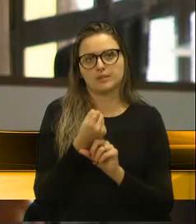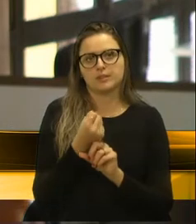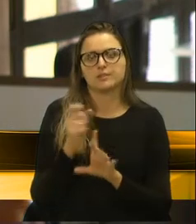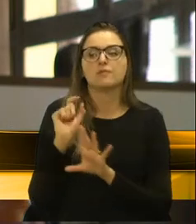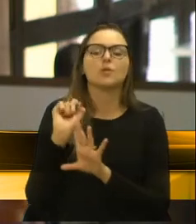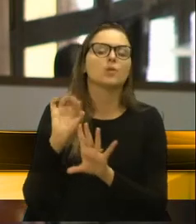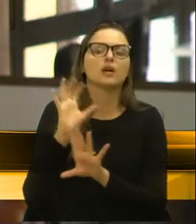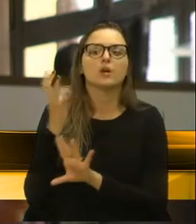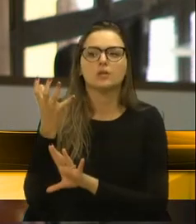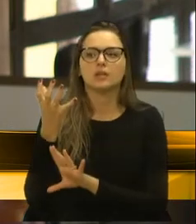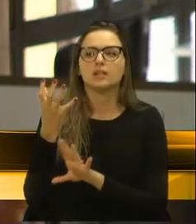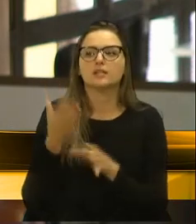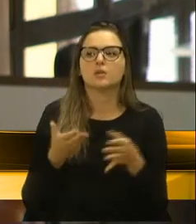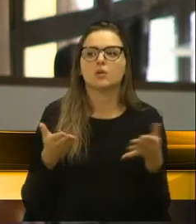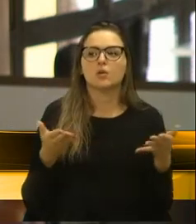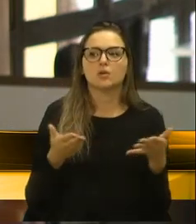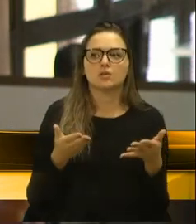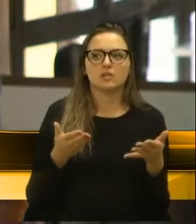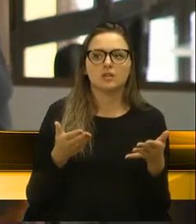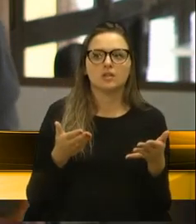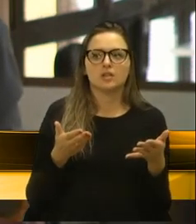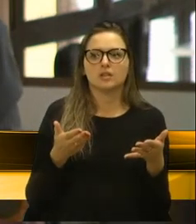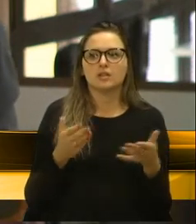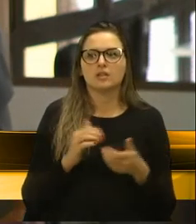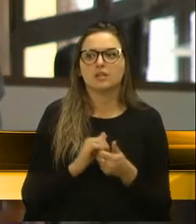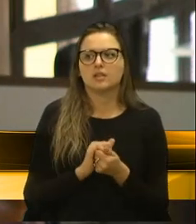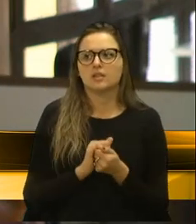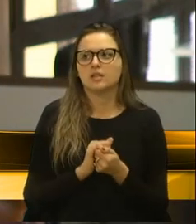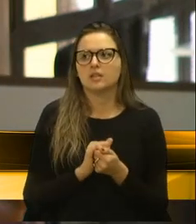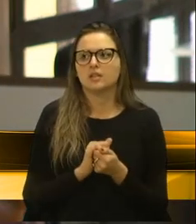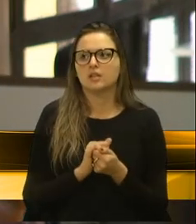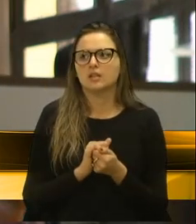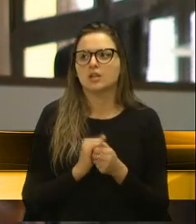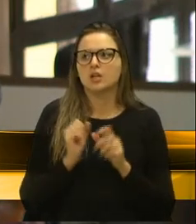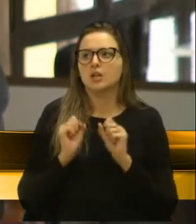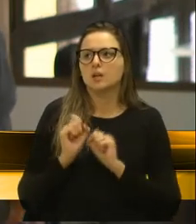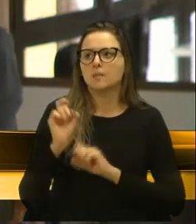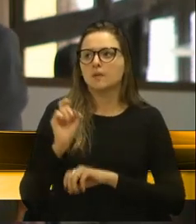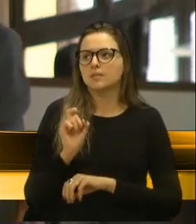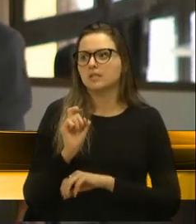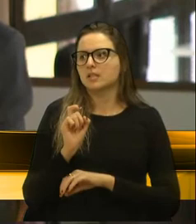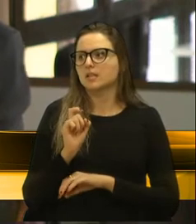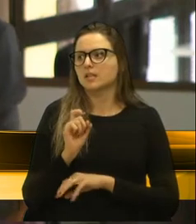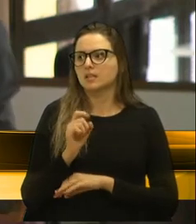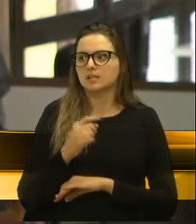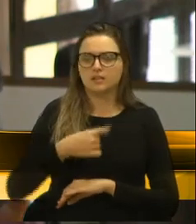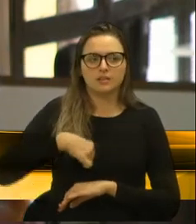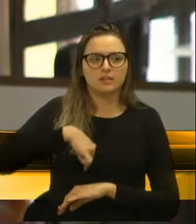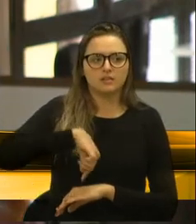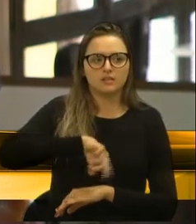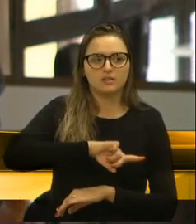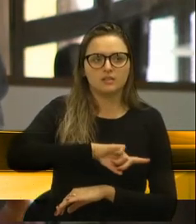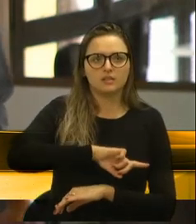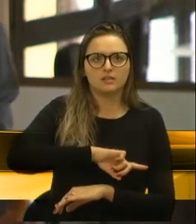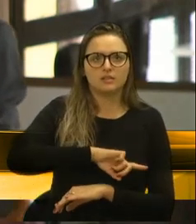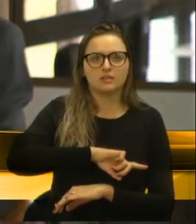a nossa nação, por exemplo, agora, num momento talvez mais grave das últimas décadas,